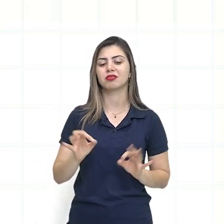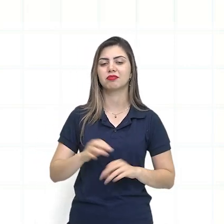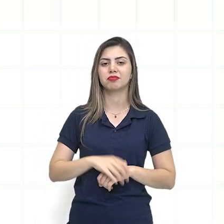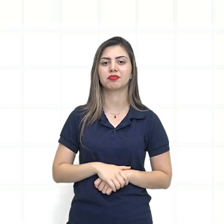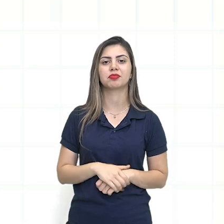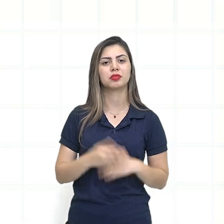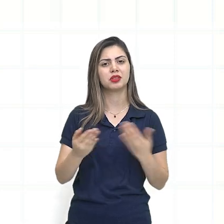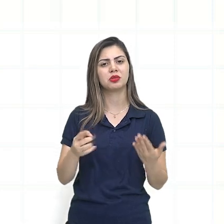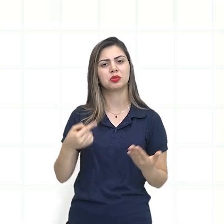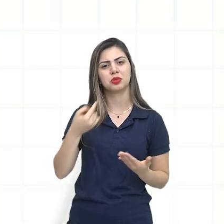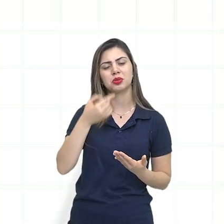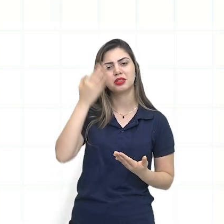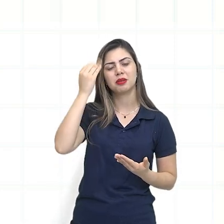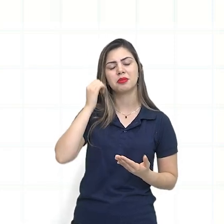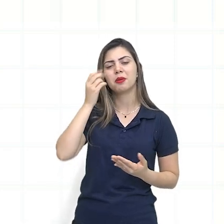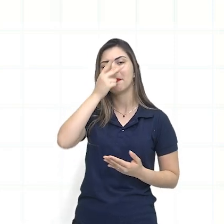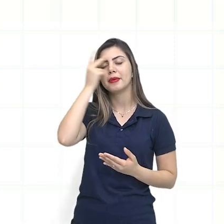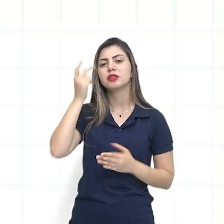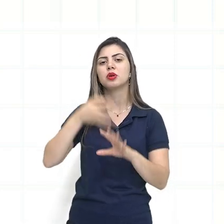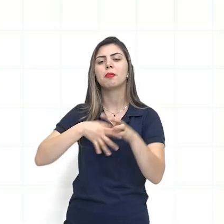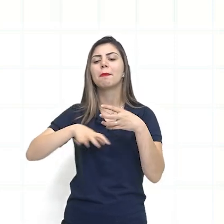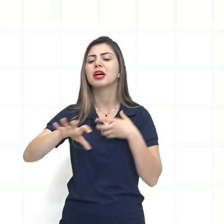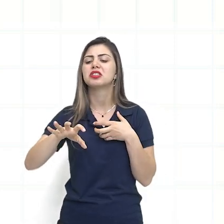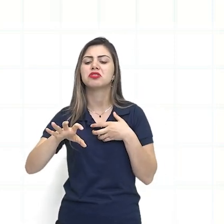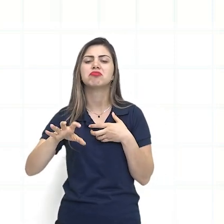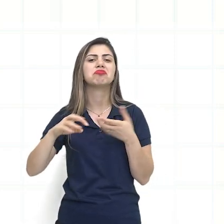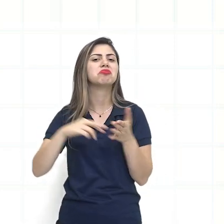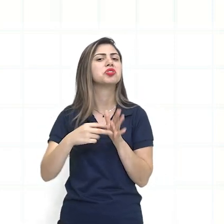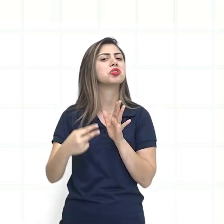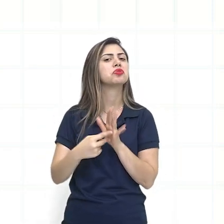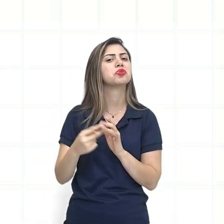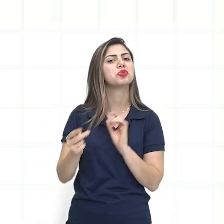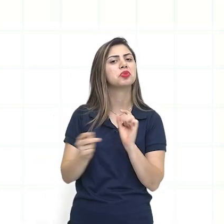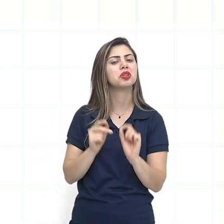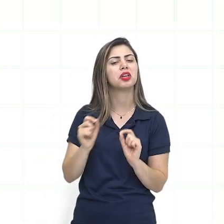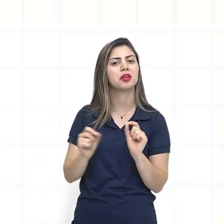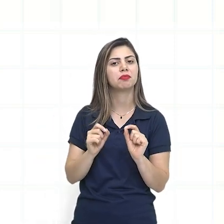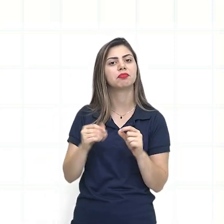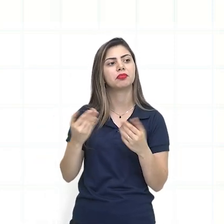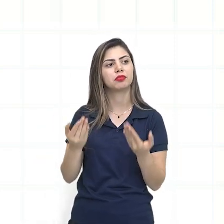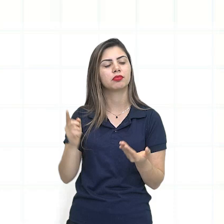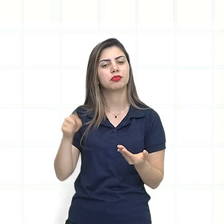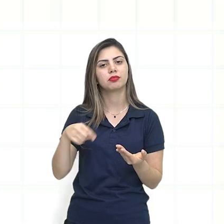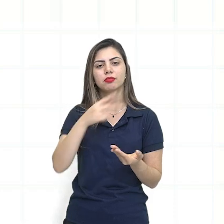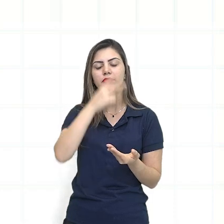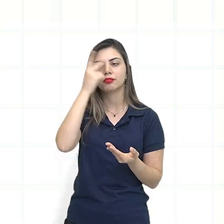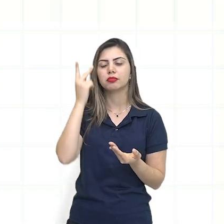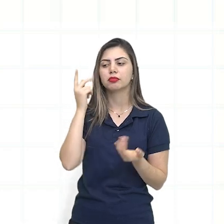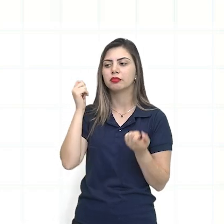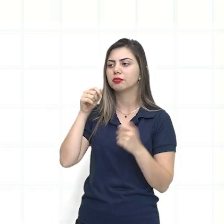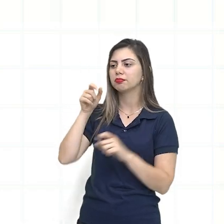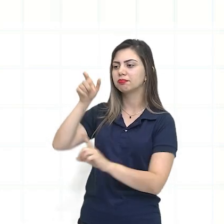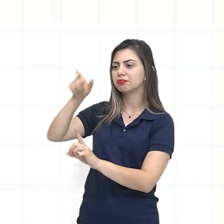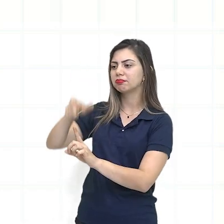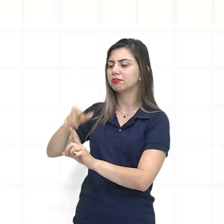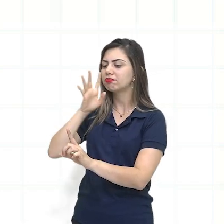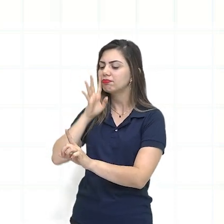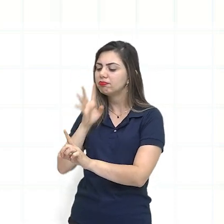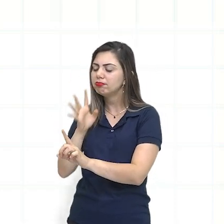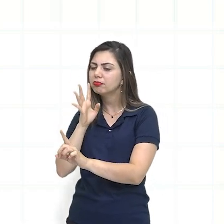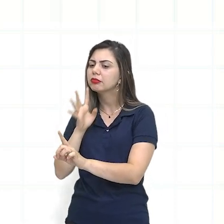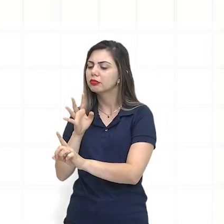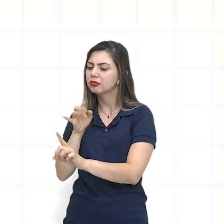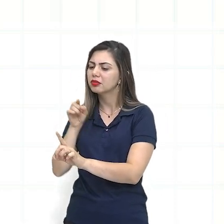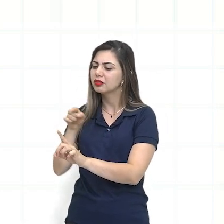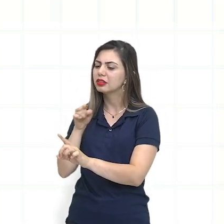pessoa que tem empatia? Uma pessoa que tem empatia é uma pessoa que consegue olhar para a outra